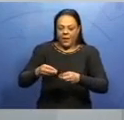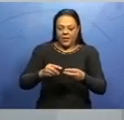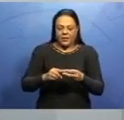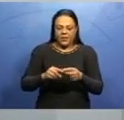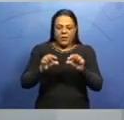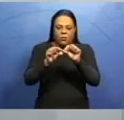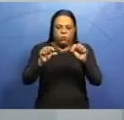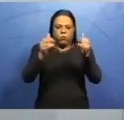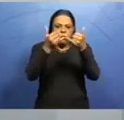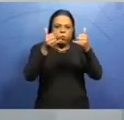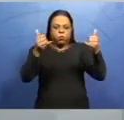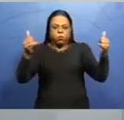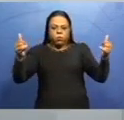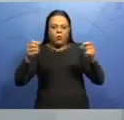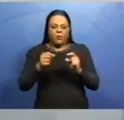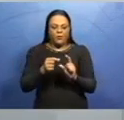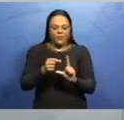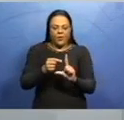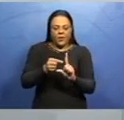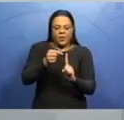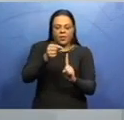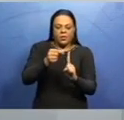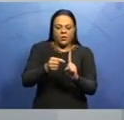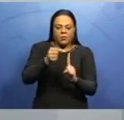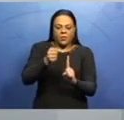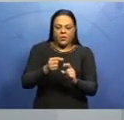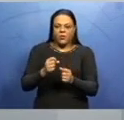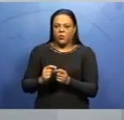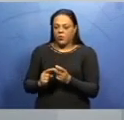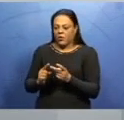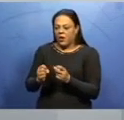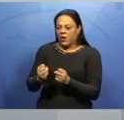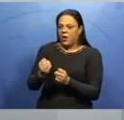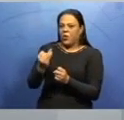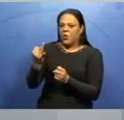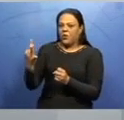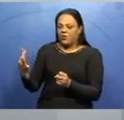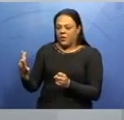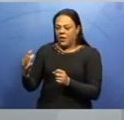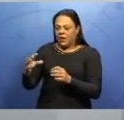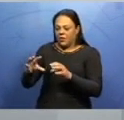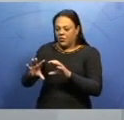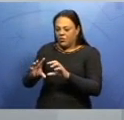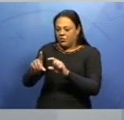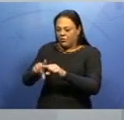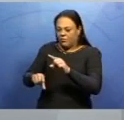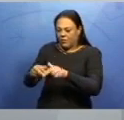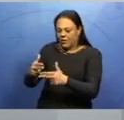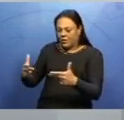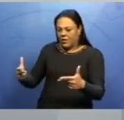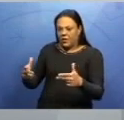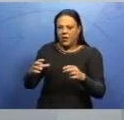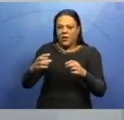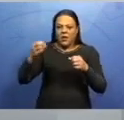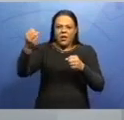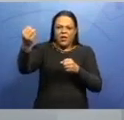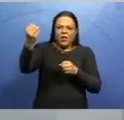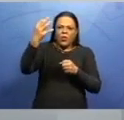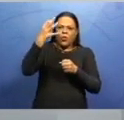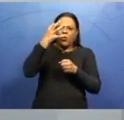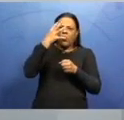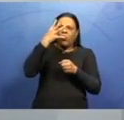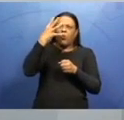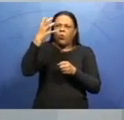temperatura termodinâmica, quantidade de matéria e intensidade luminosa. Vamos ver ali